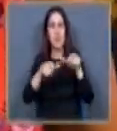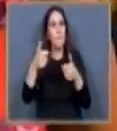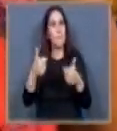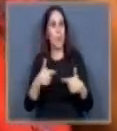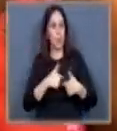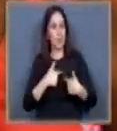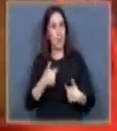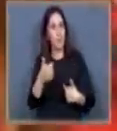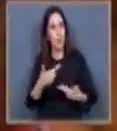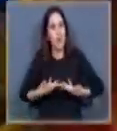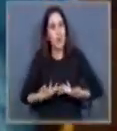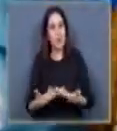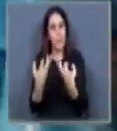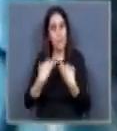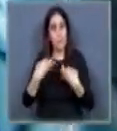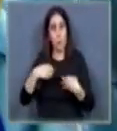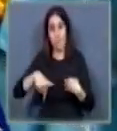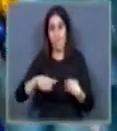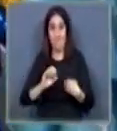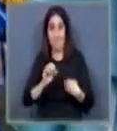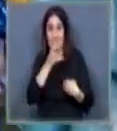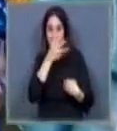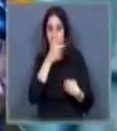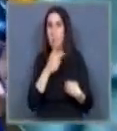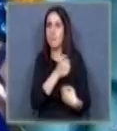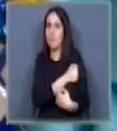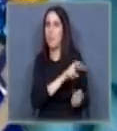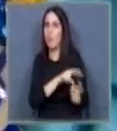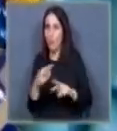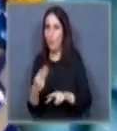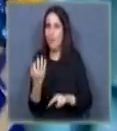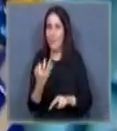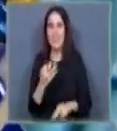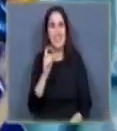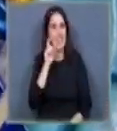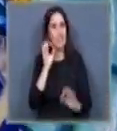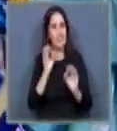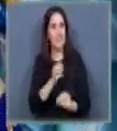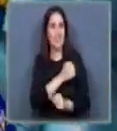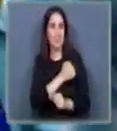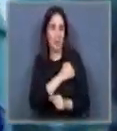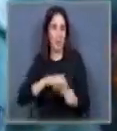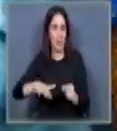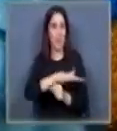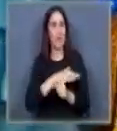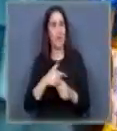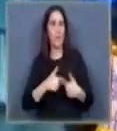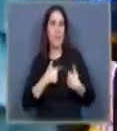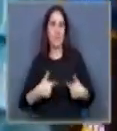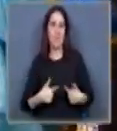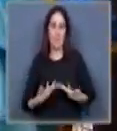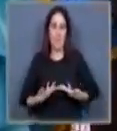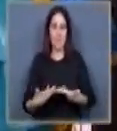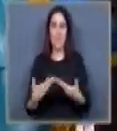bom, recebem-nos como... Eu não sou daqui, infelizmente, nunca se sabe se não me mudo, de vez, porque garanto-te que este é o meu bairro do coração e eu aqui sou recebida como se fosse um deles.